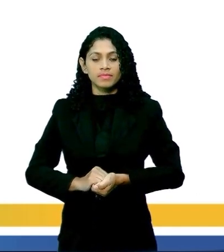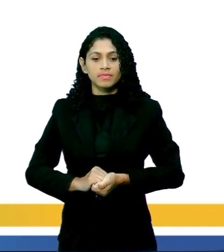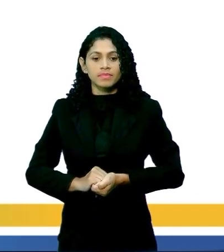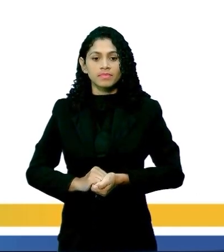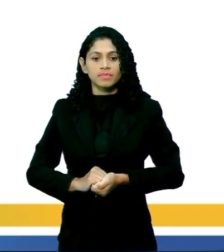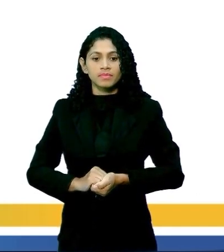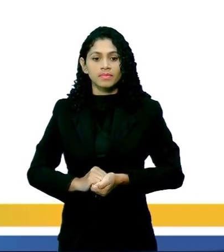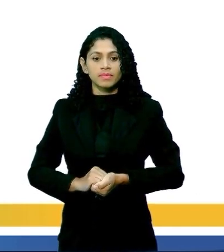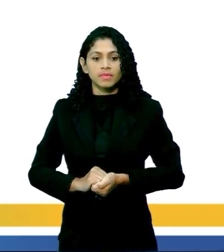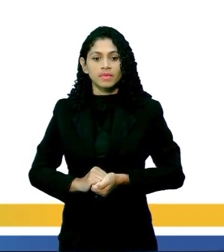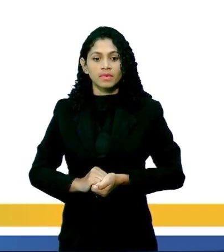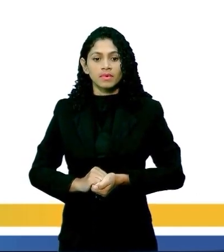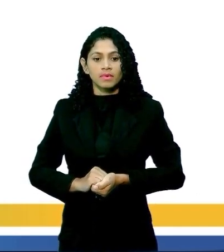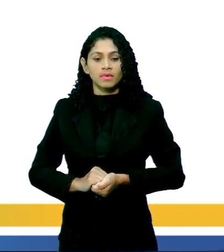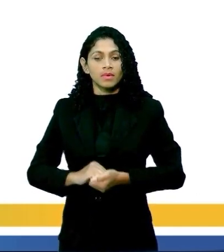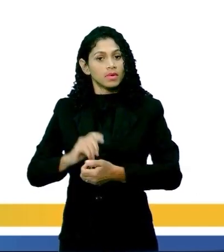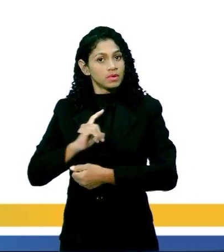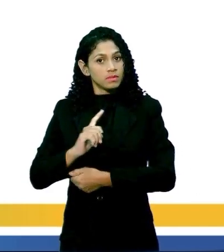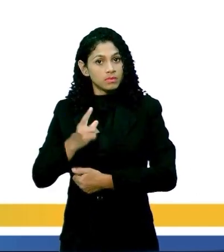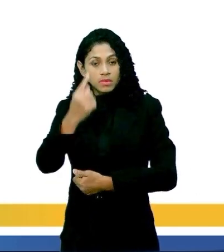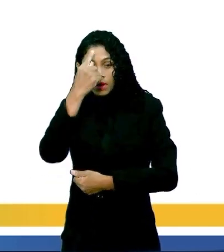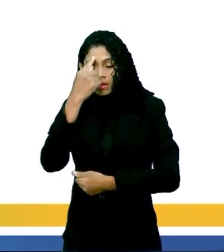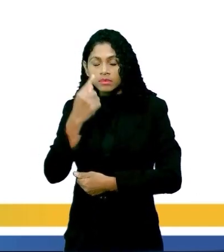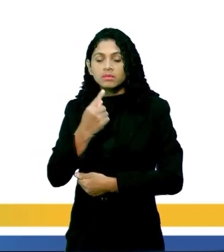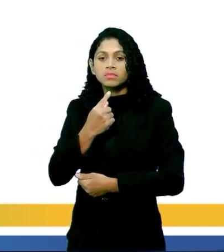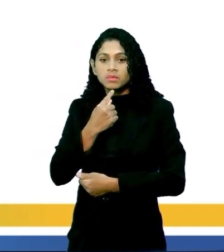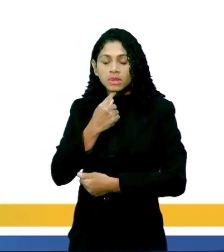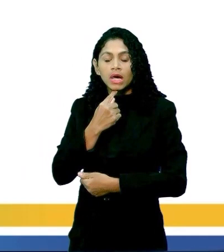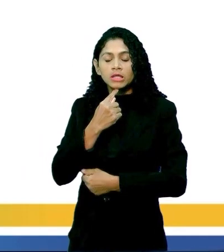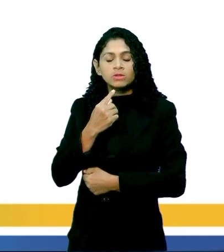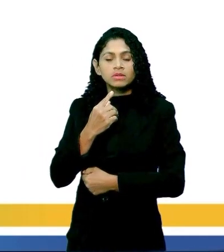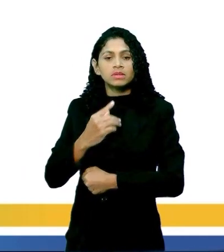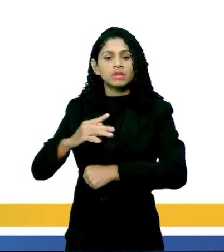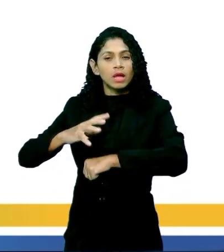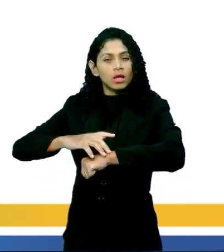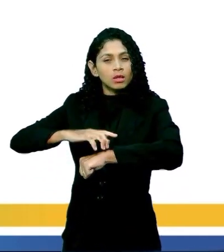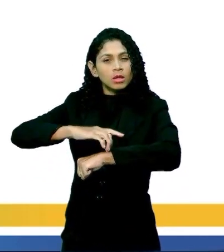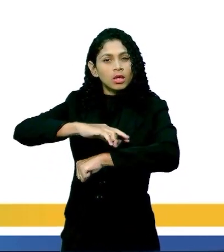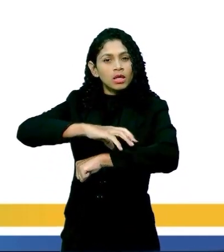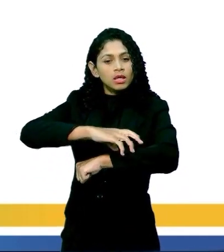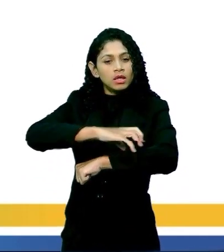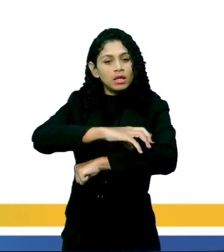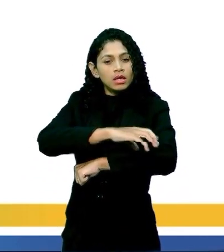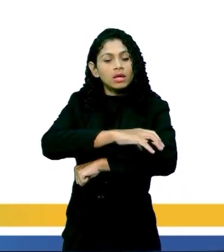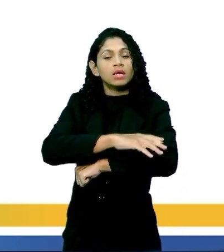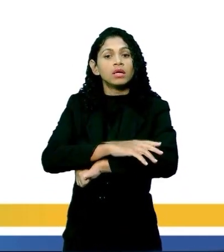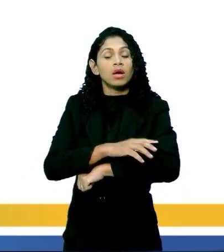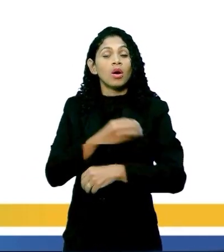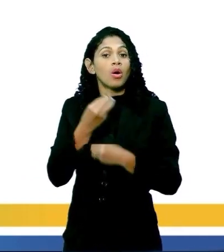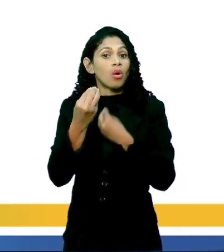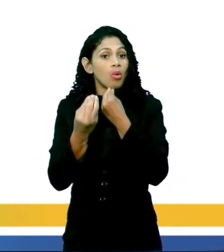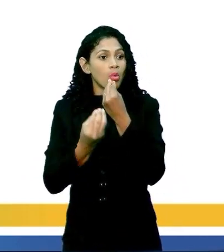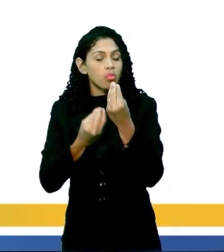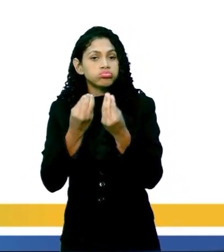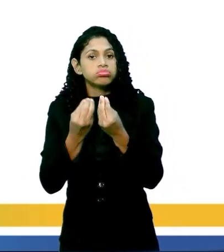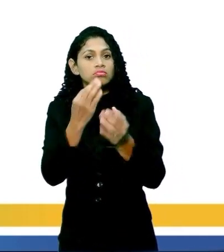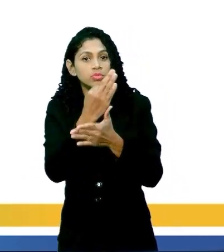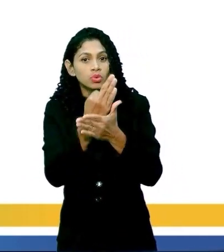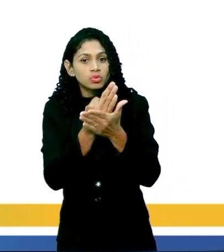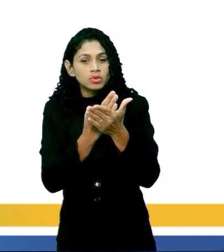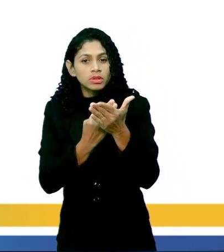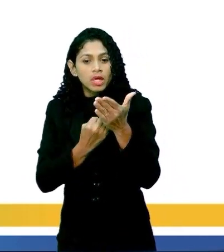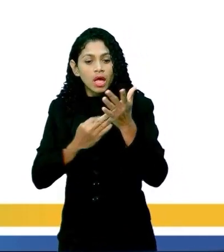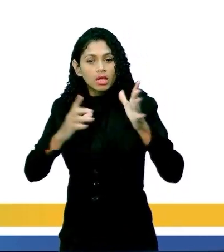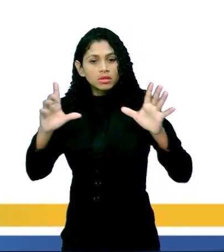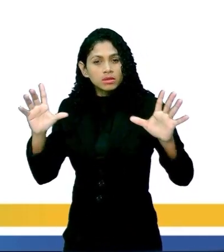literatura. Mas eu escolho a imagem de uma teia de aranha para você compreender como é que um texto se forma. Então, o texto ele